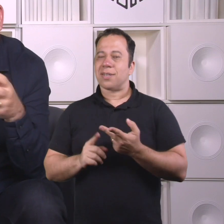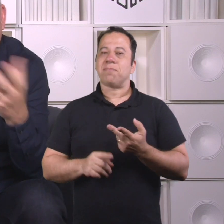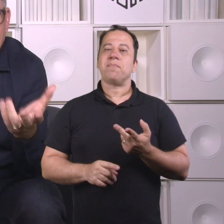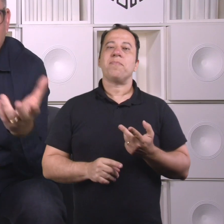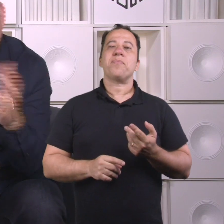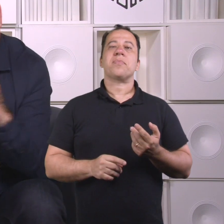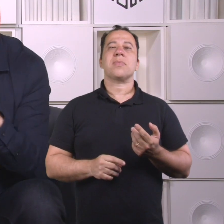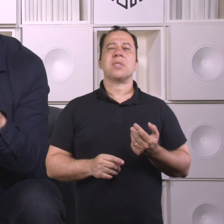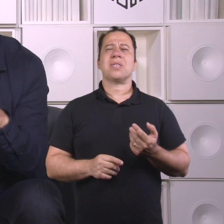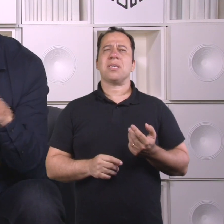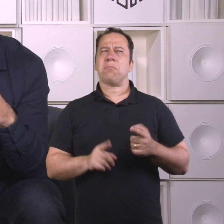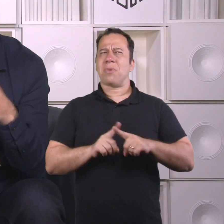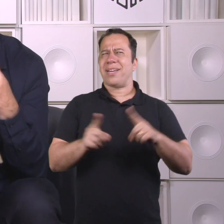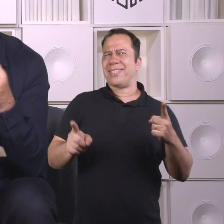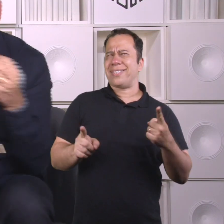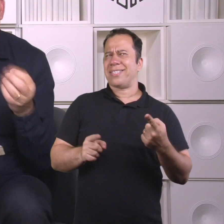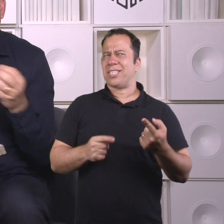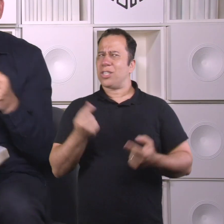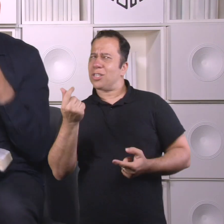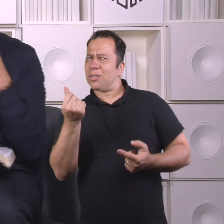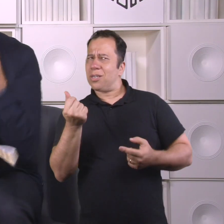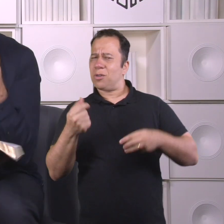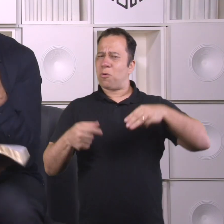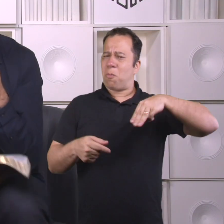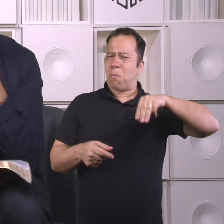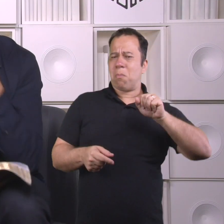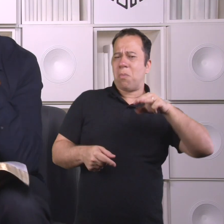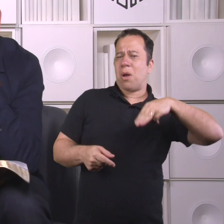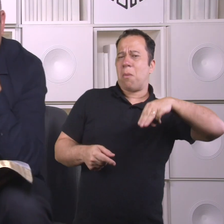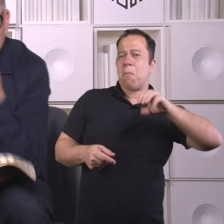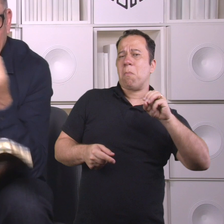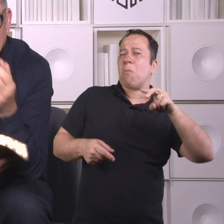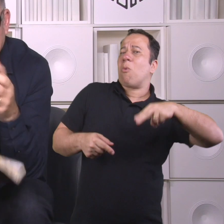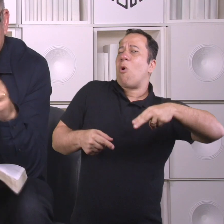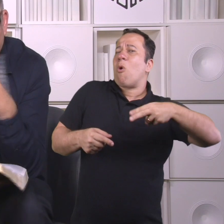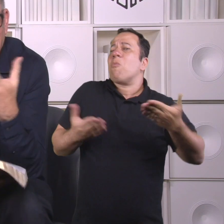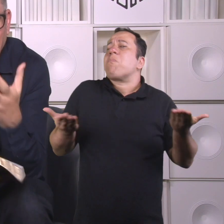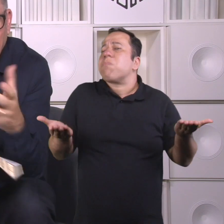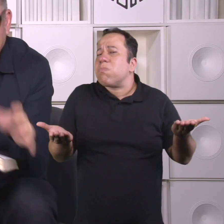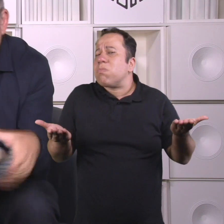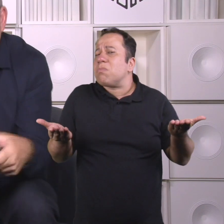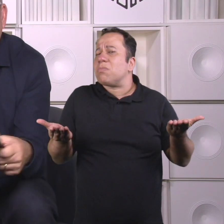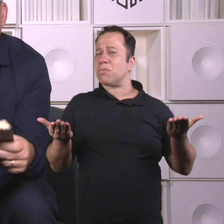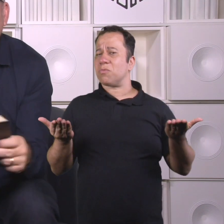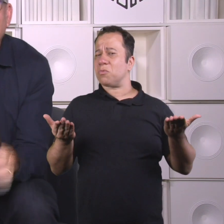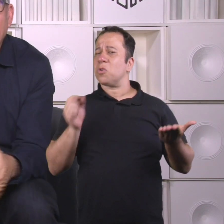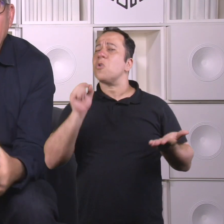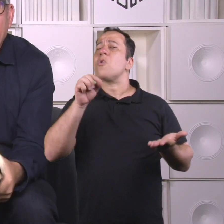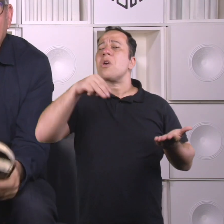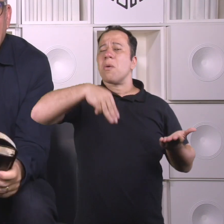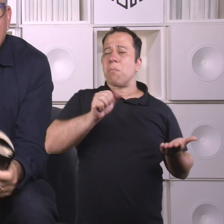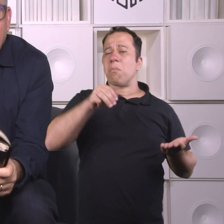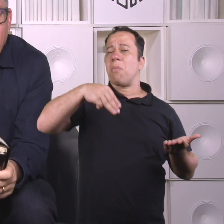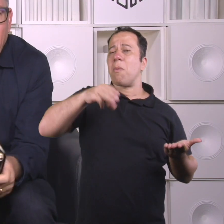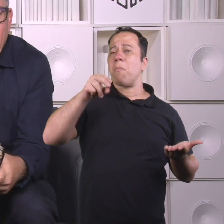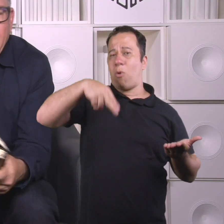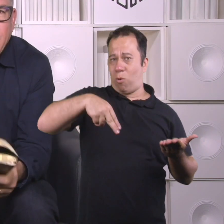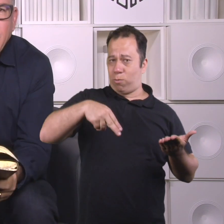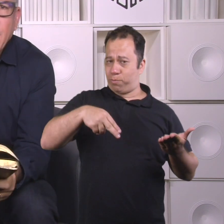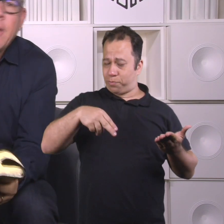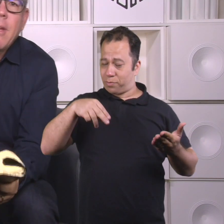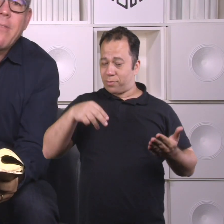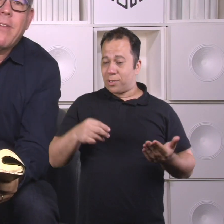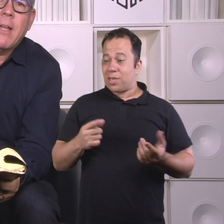palavras, dinheiro ou Mamon. O que Jesus falou foi Mamon. Ele está falando de Mamon. O que é Mamon? Mamon